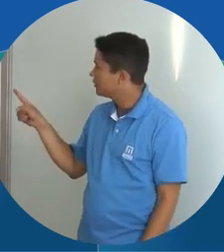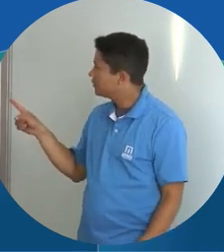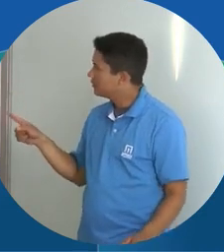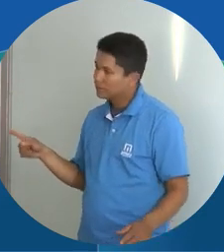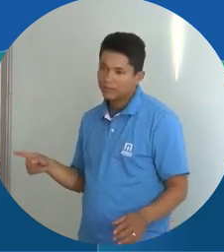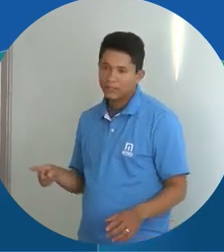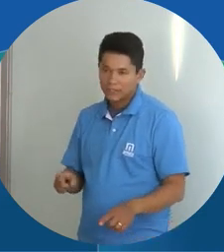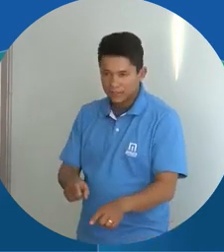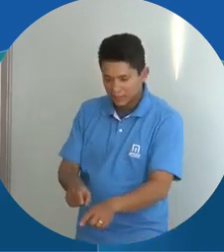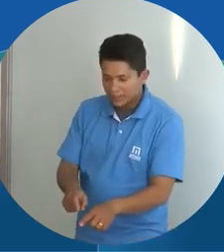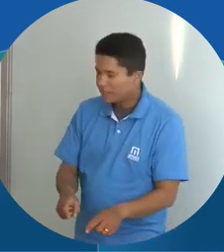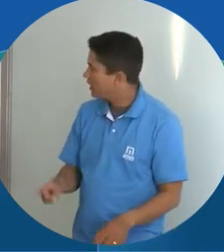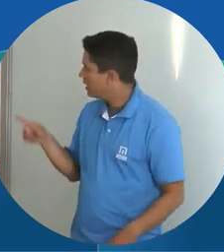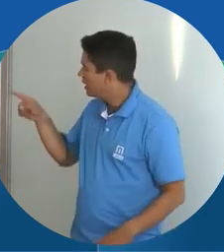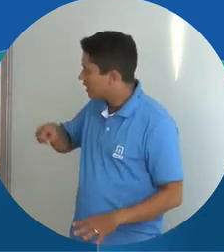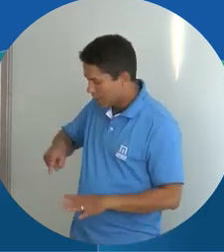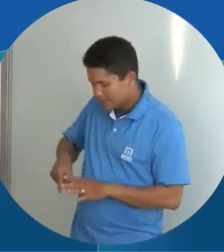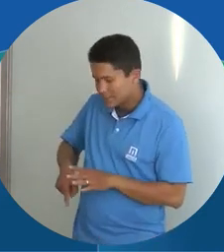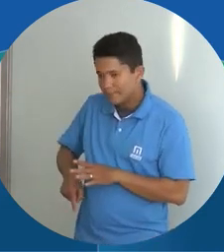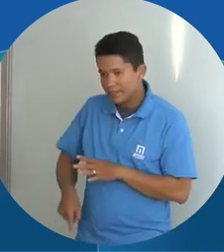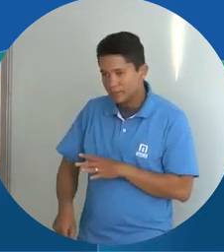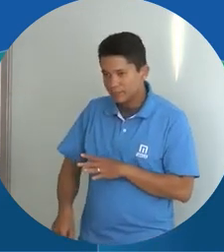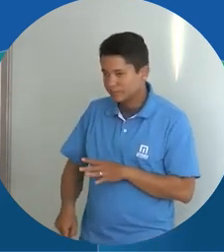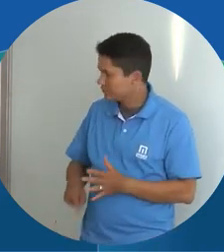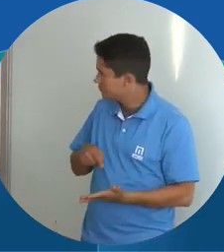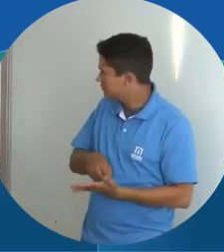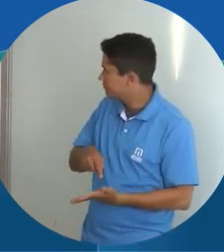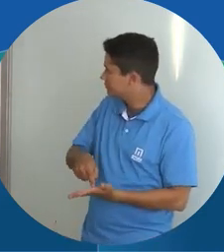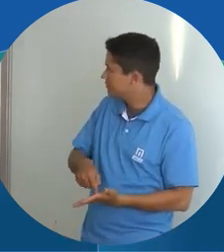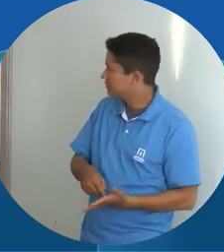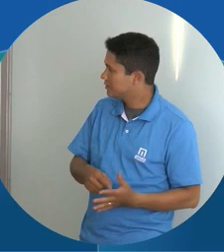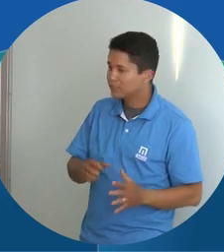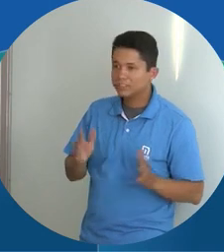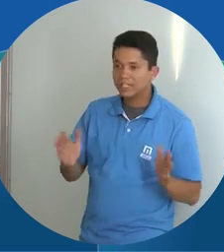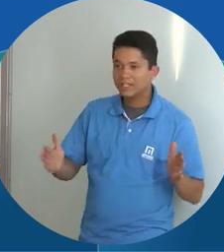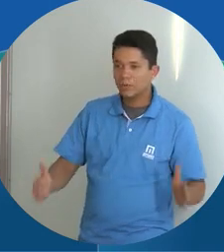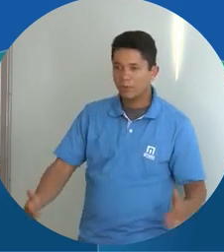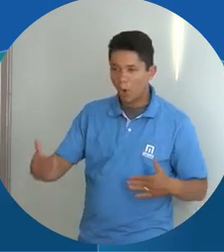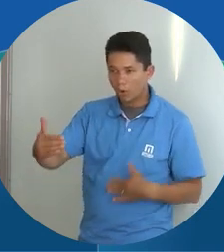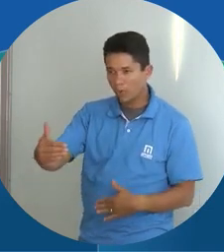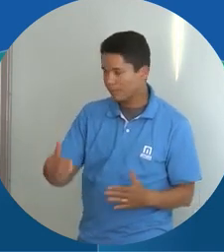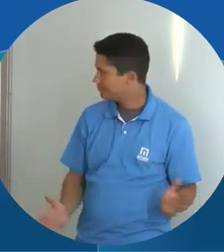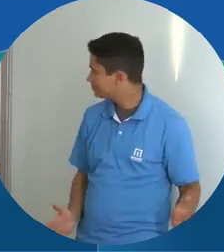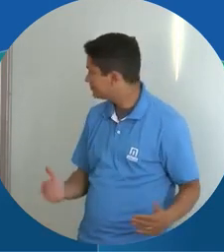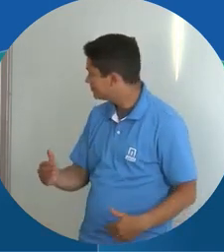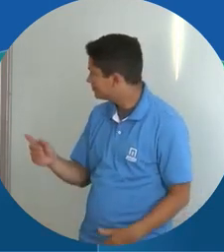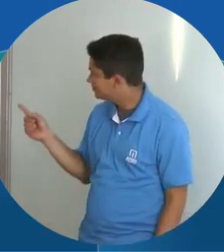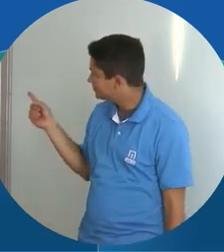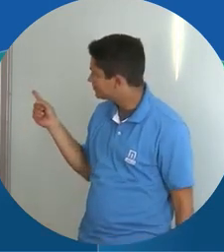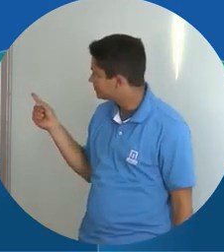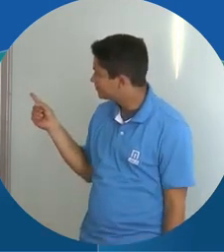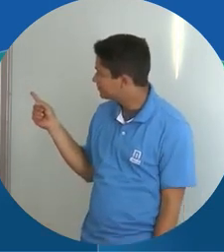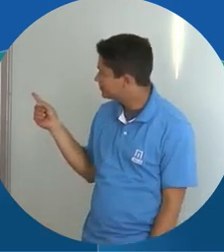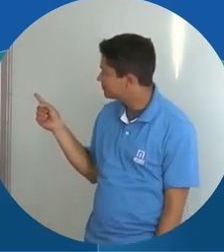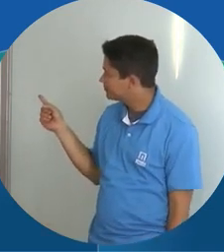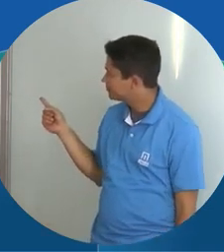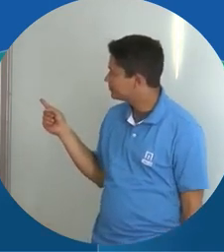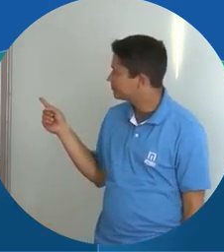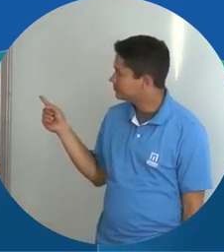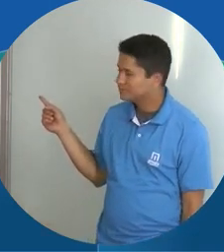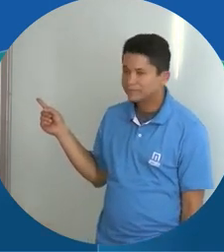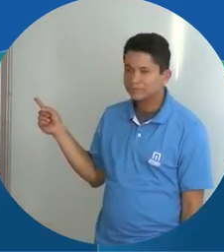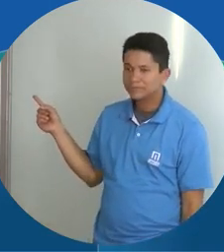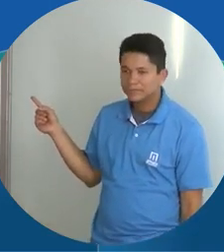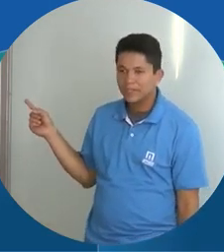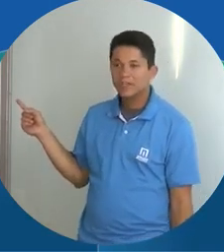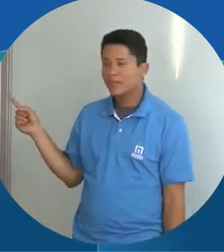de arrasamento das estacas. Aqui a gente vê o bloco existente. Então, nesse caso, eu acho que, se eu